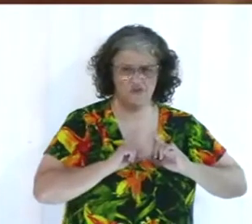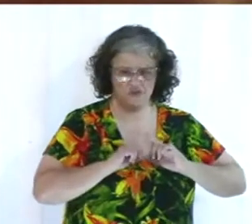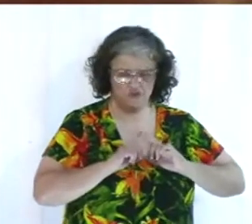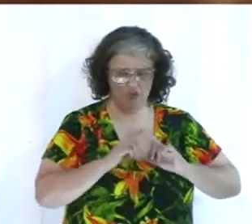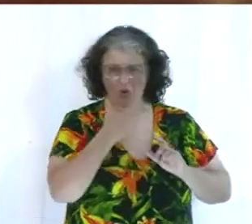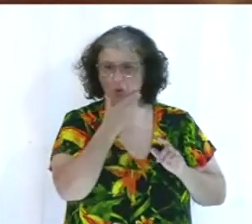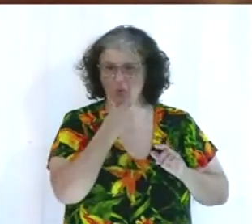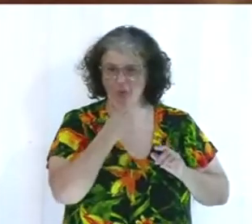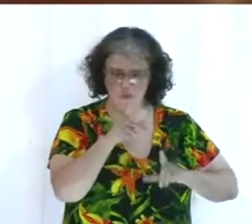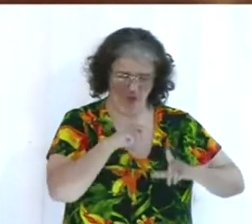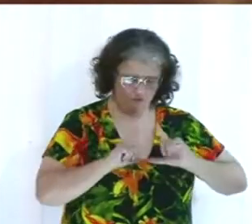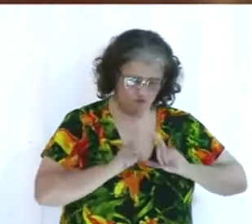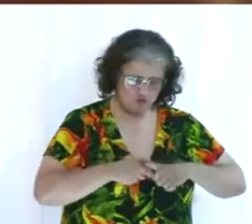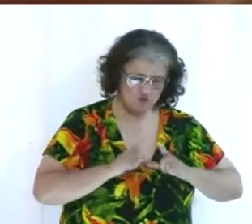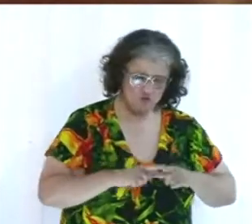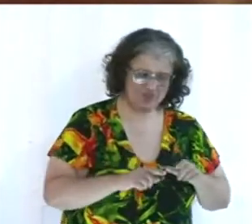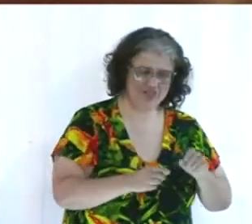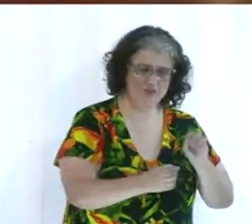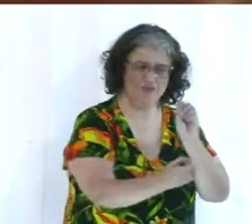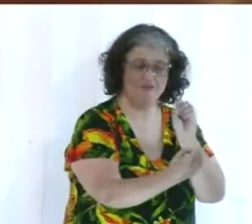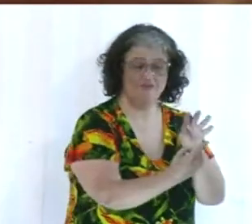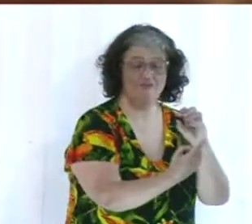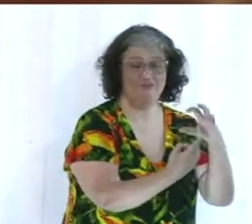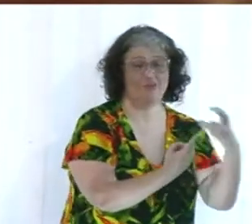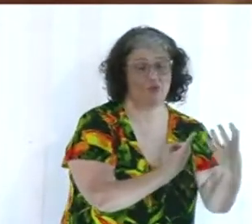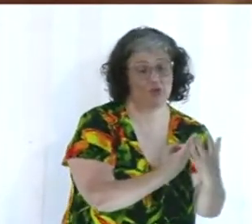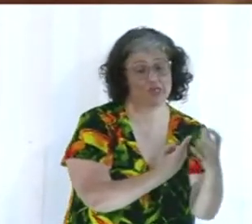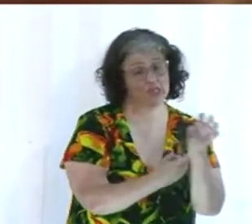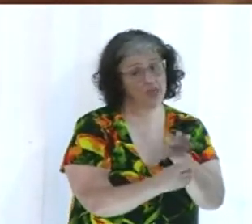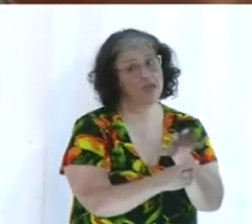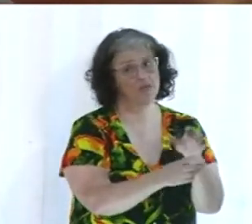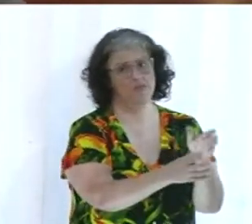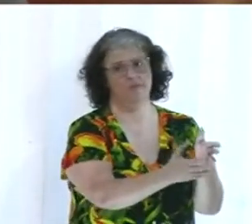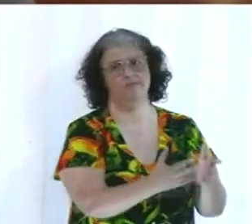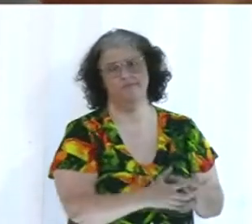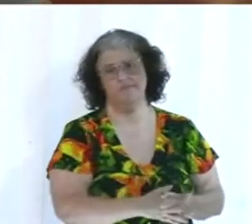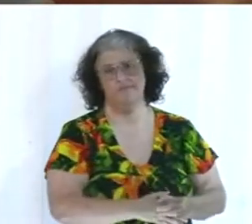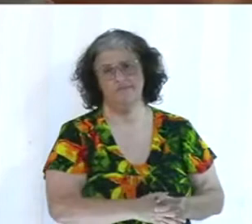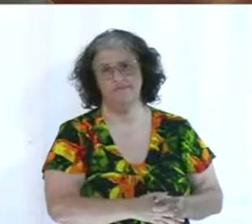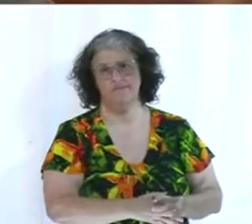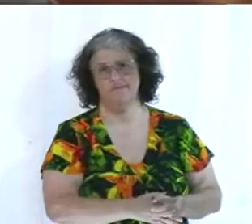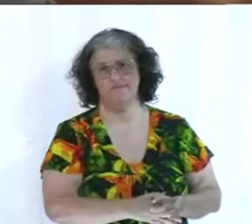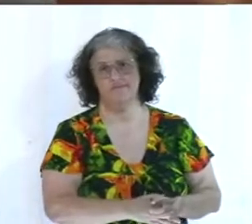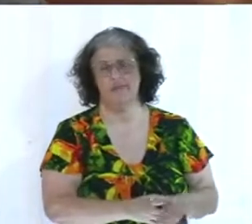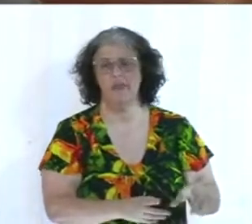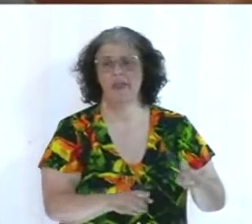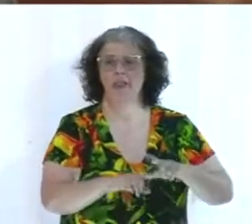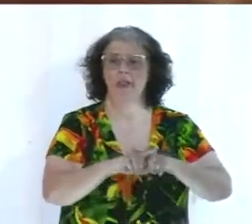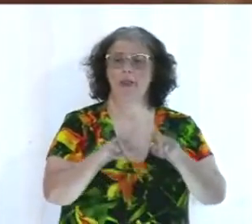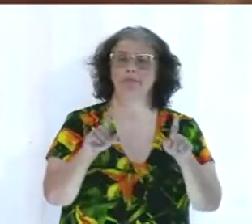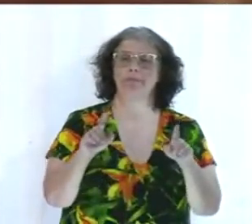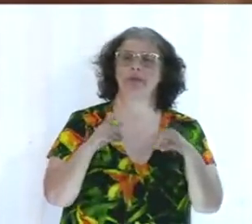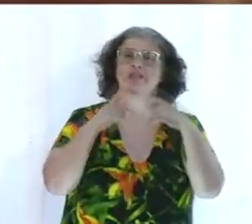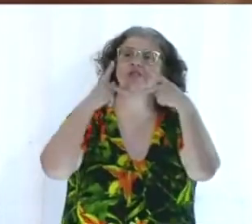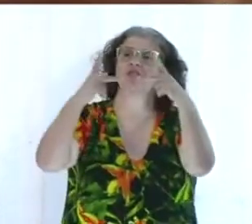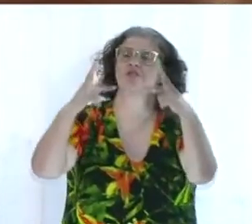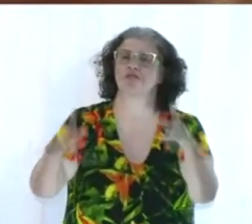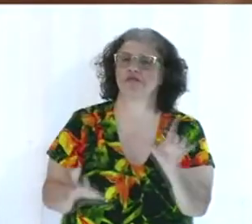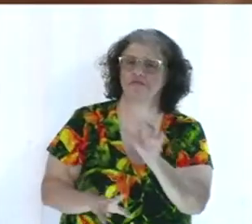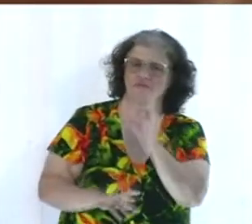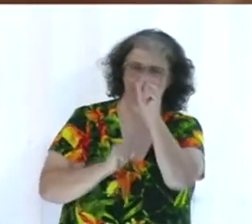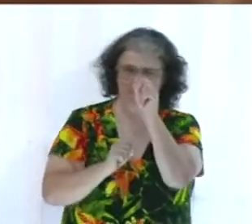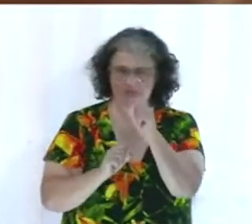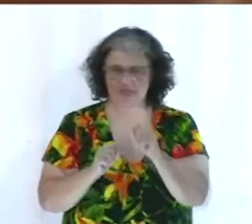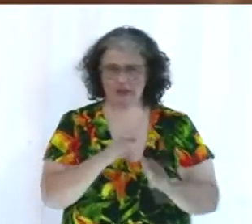anunciei, que eu preguei entre vocês. Mas agora olha a força que Paulo usa para dizer a importância